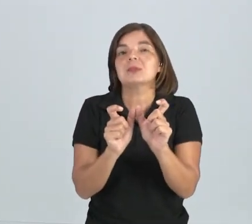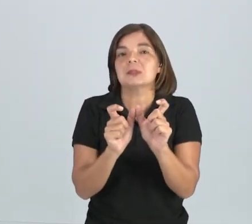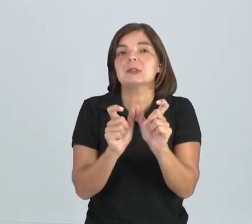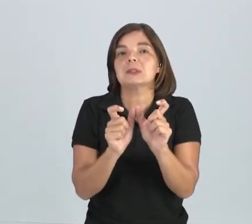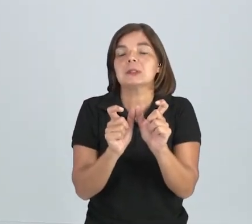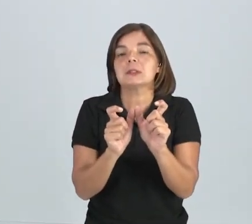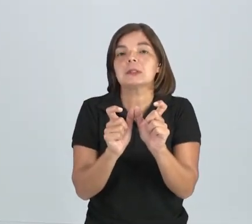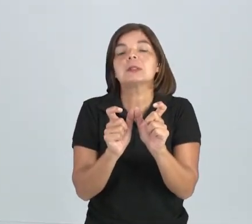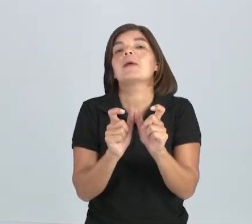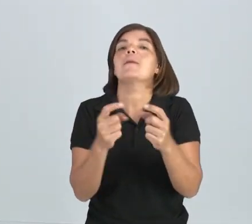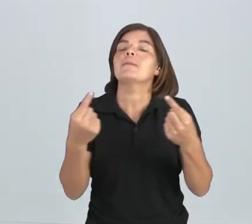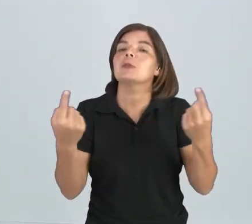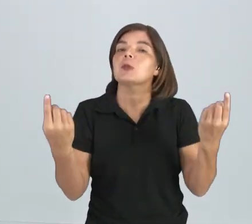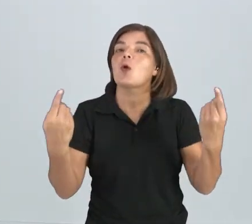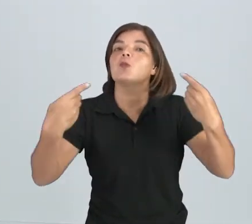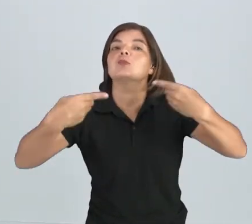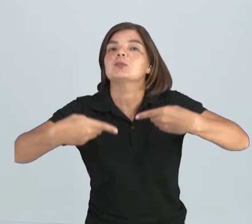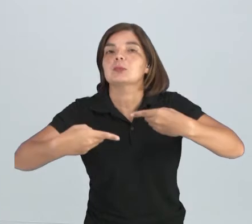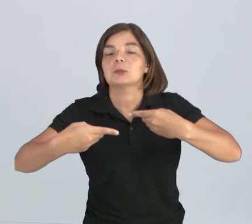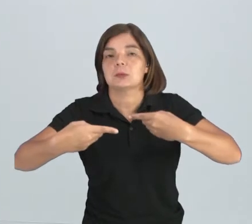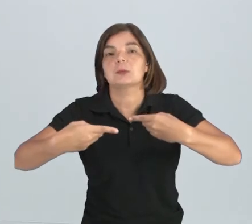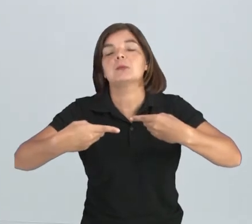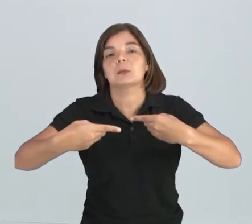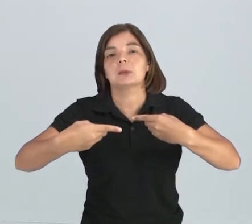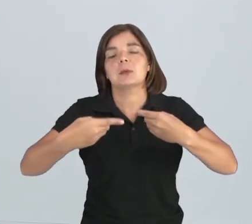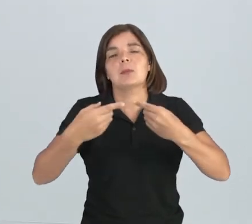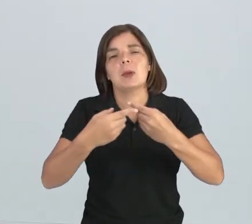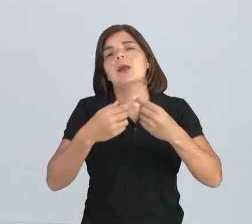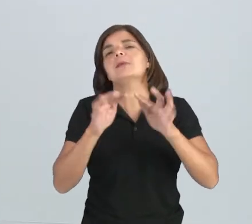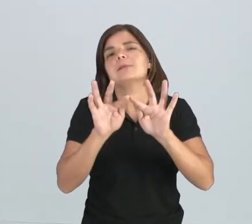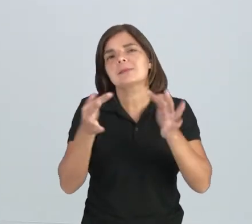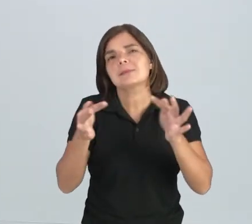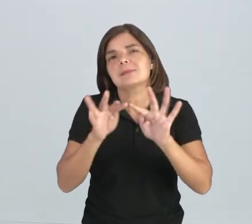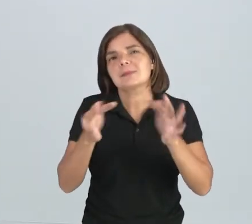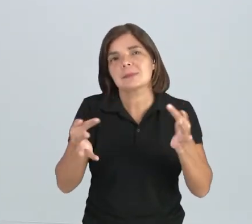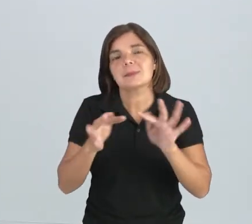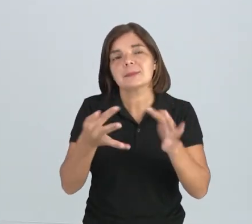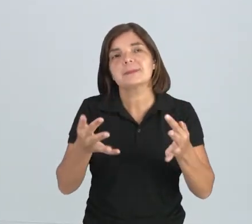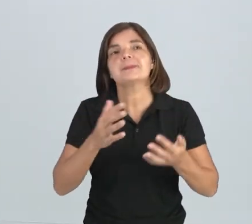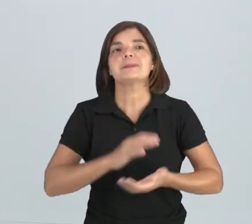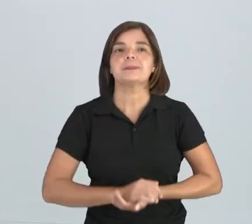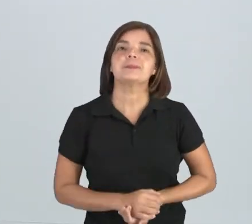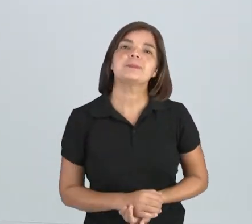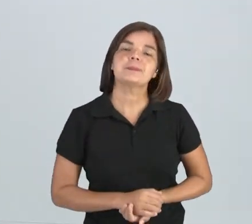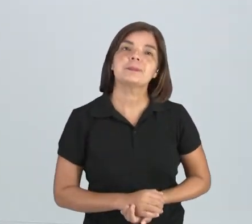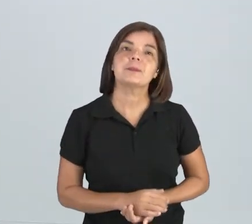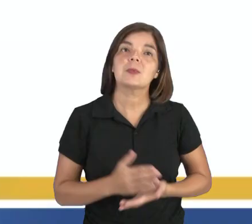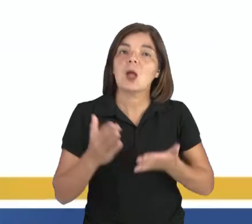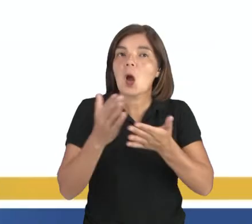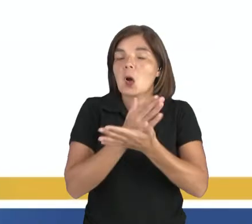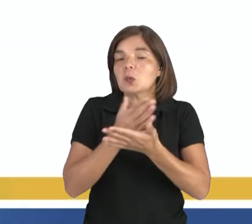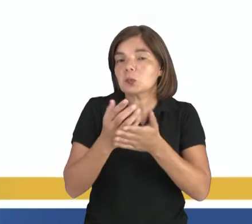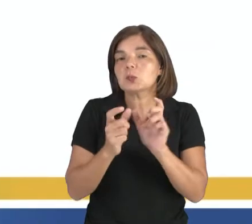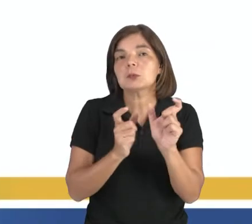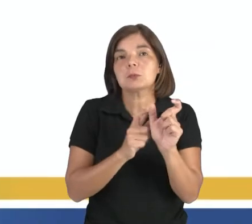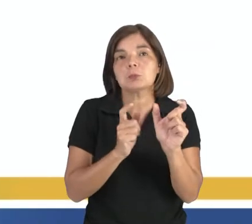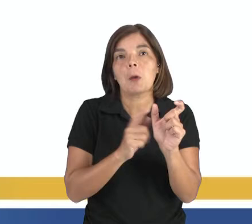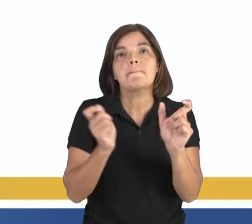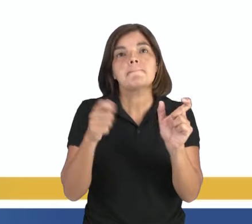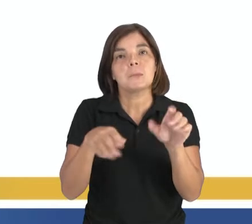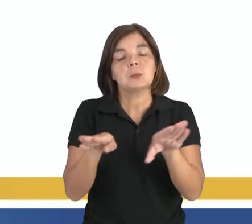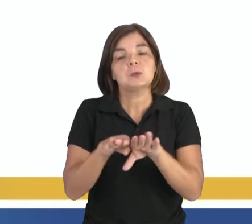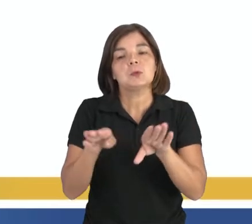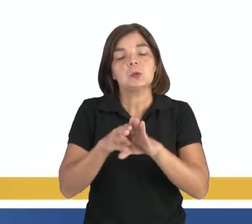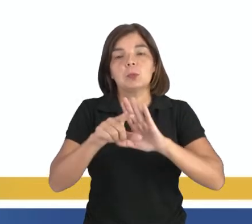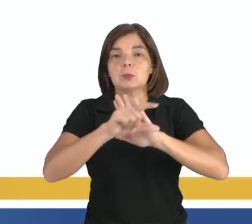embora, contra-argumentando aquelas minhas ideias de forma bem fraca, tá bom? Singela. Algumas expressões também que